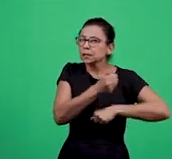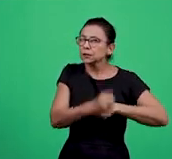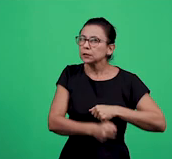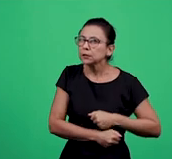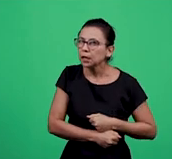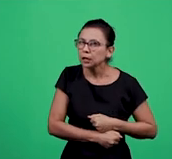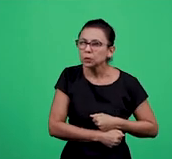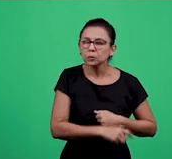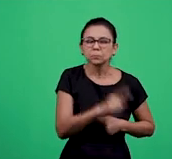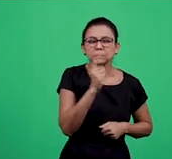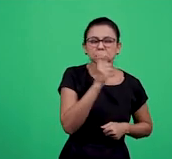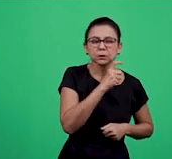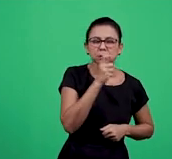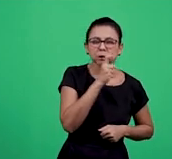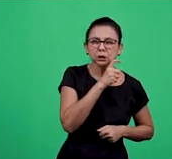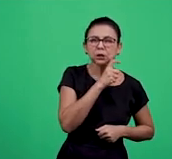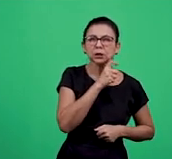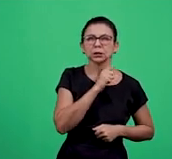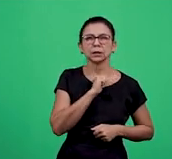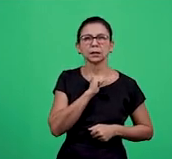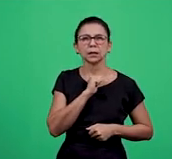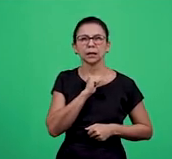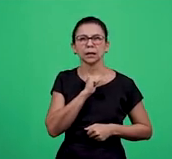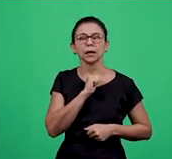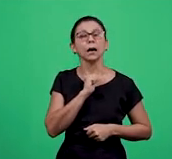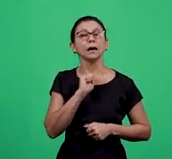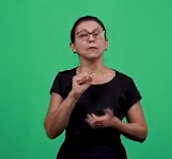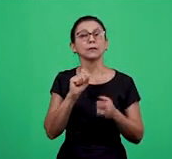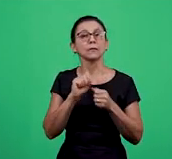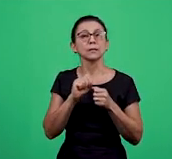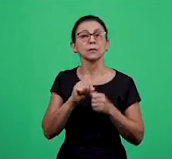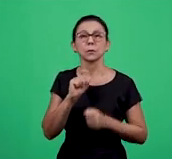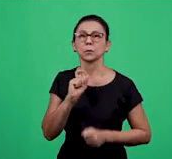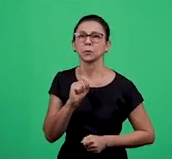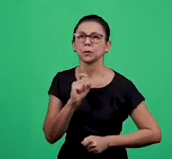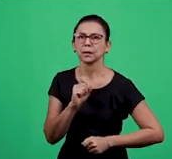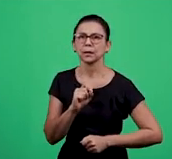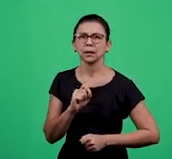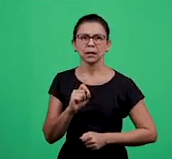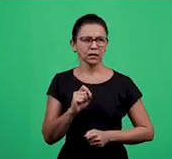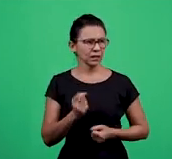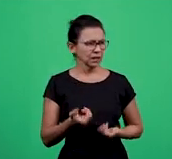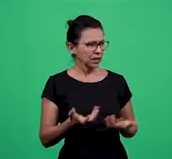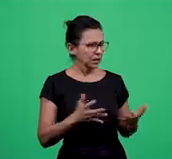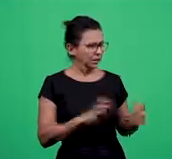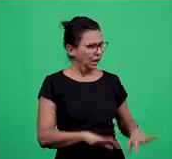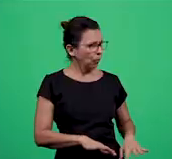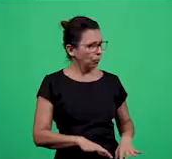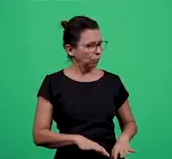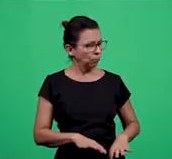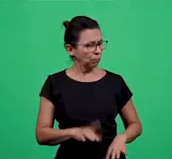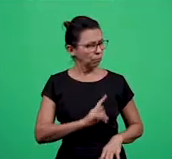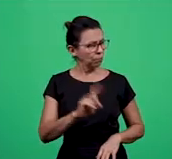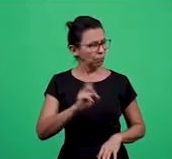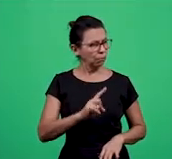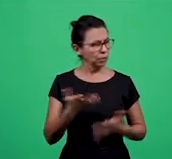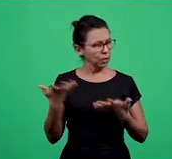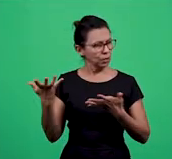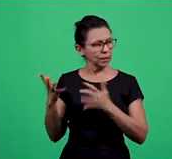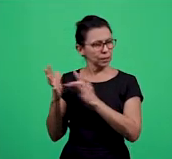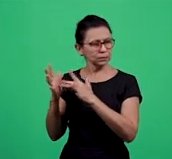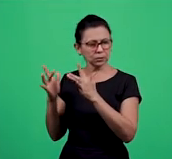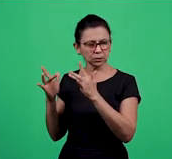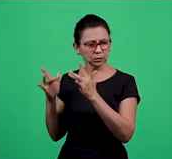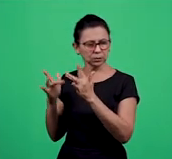nos tirar da presença do Senhor, o que nós vamos falar? Não! Eu quero Jesus! Eu